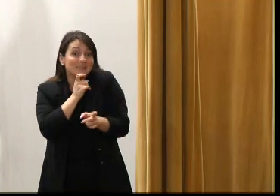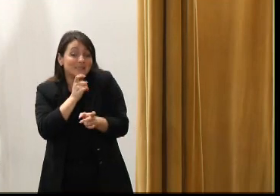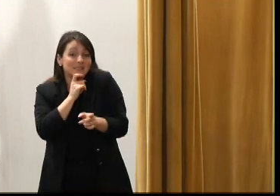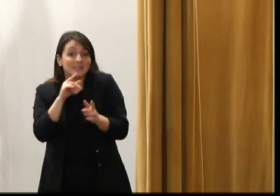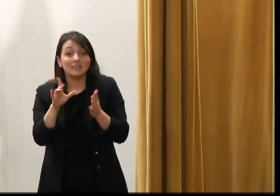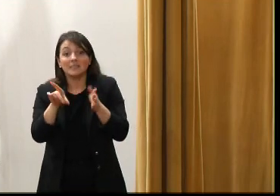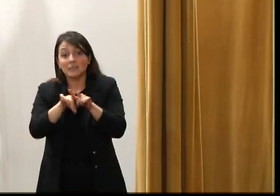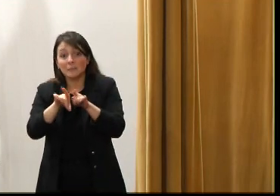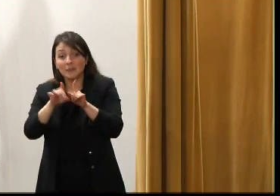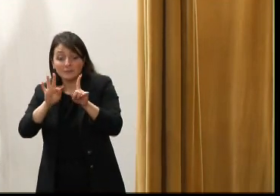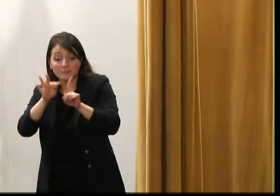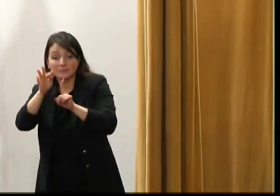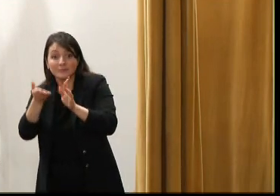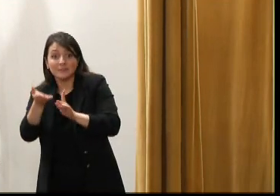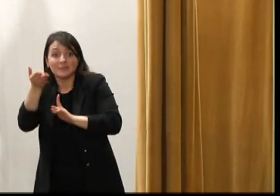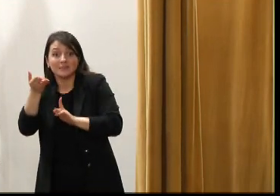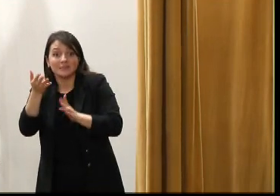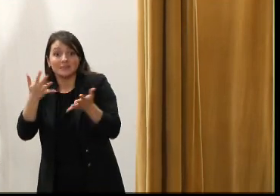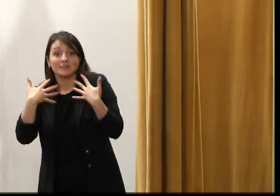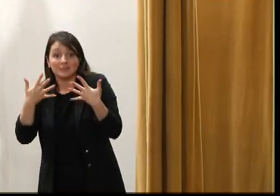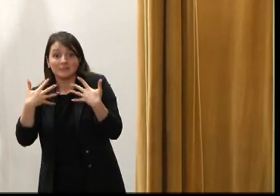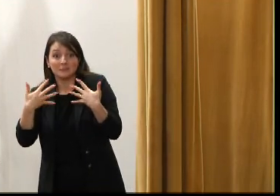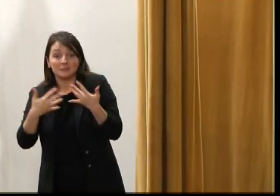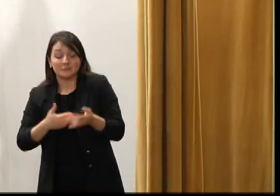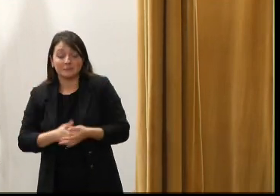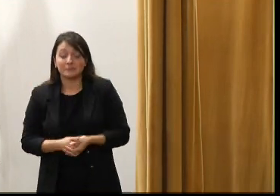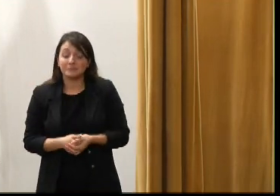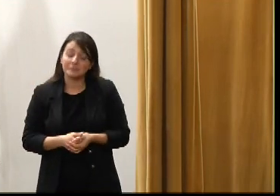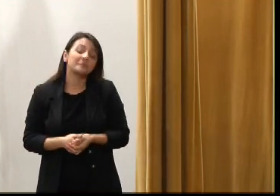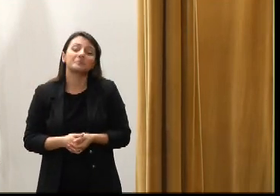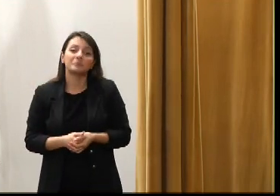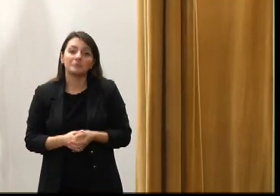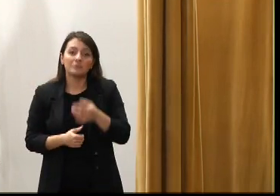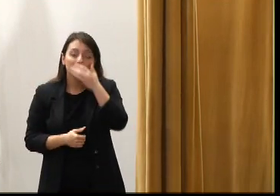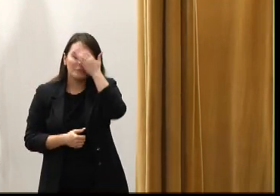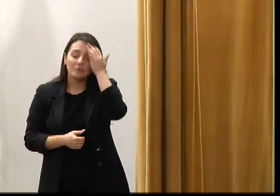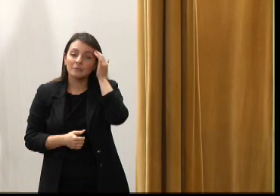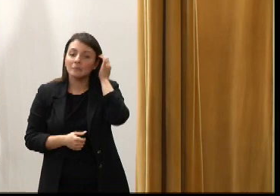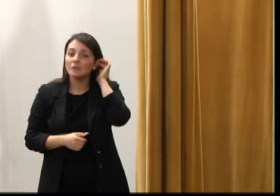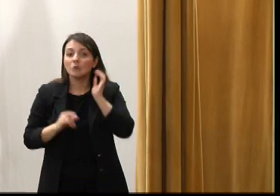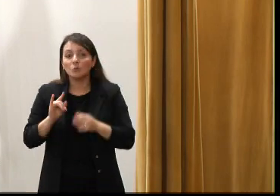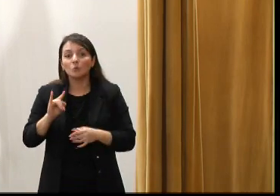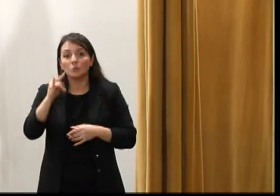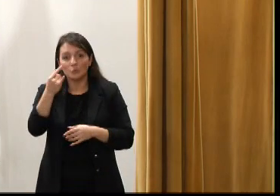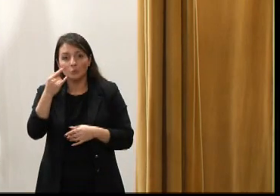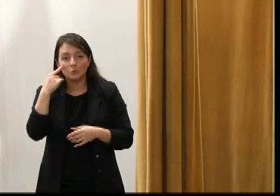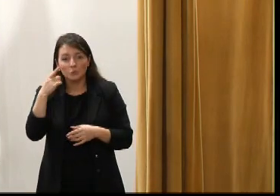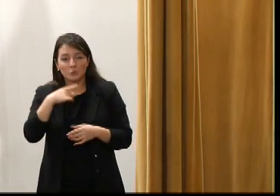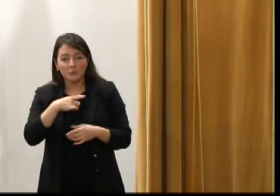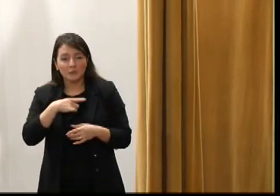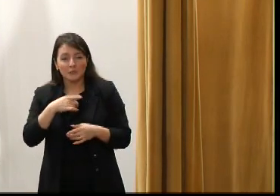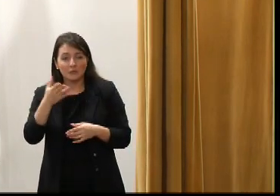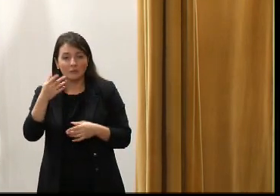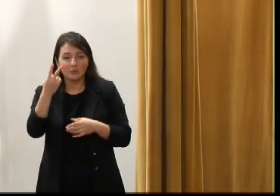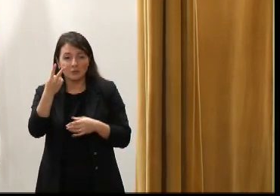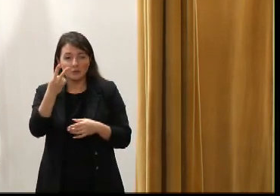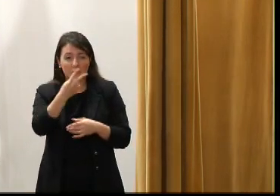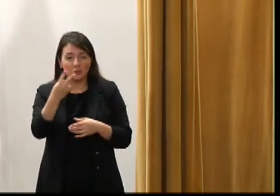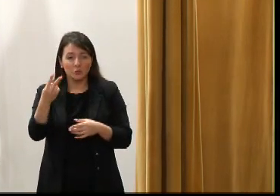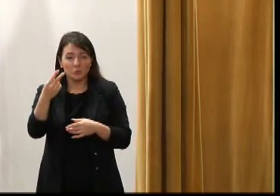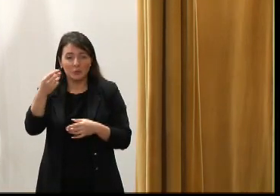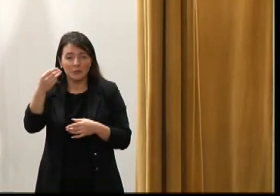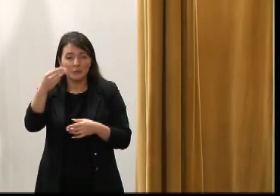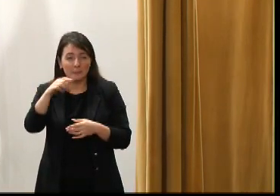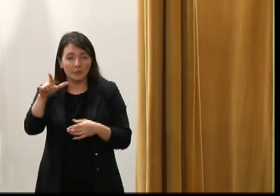com temperaturas quentes. Nesse último evento aqui, glacial, aqui, mais ou menos 22 mil anos